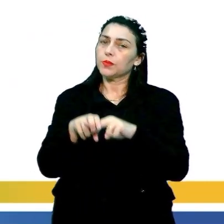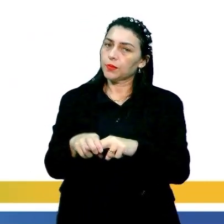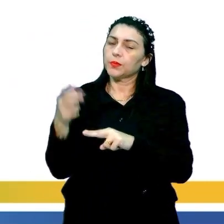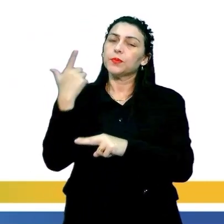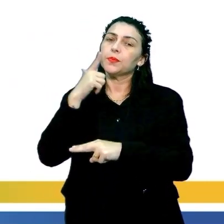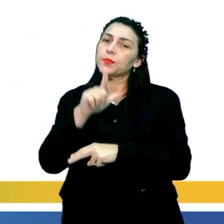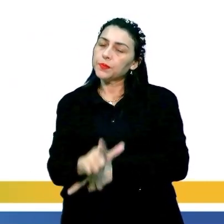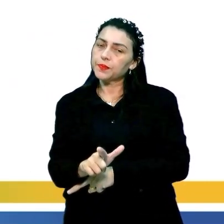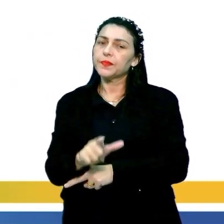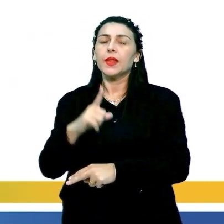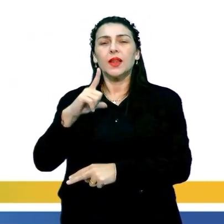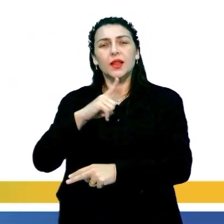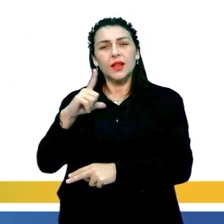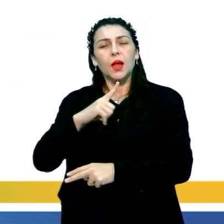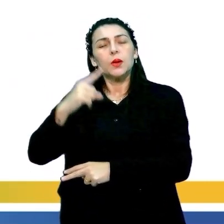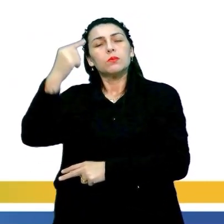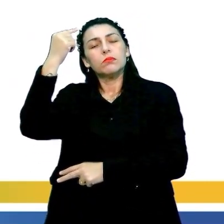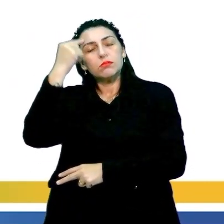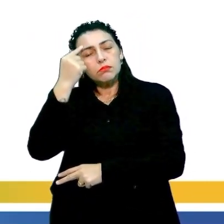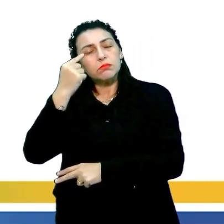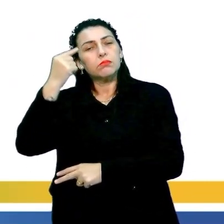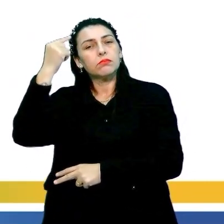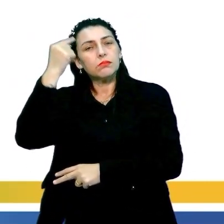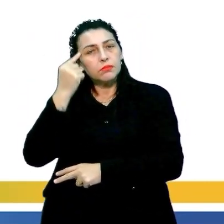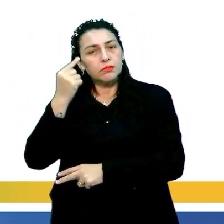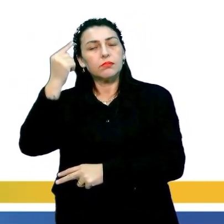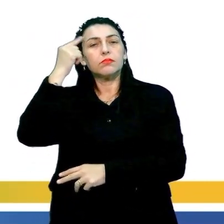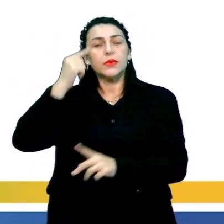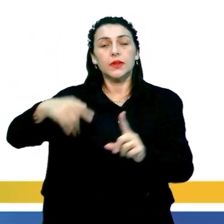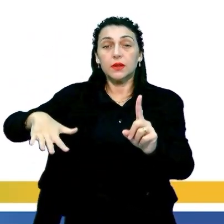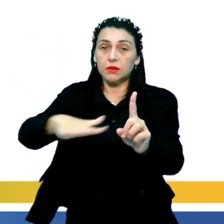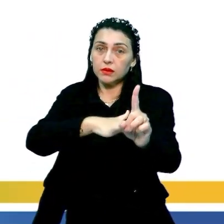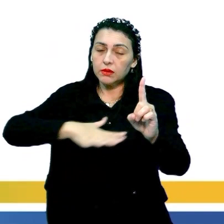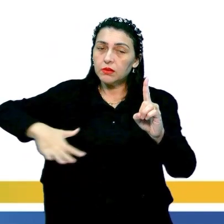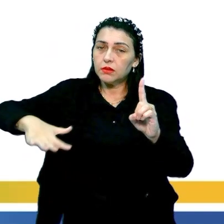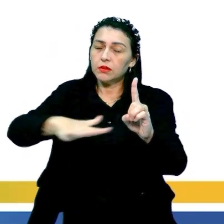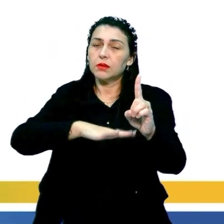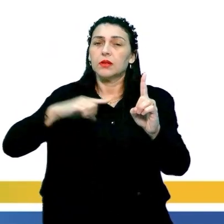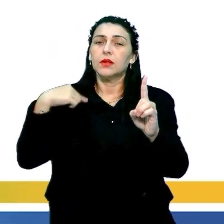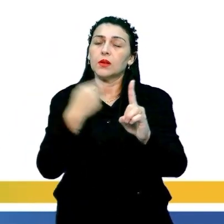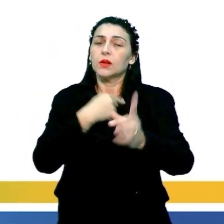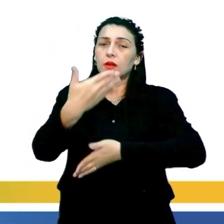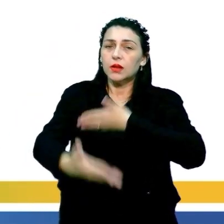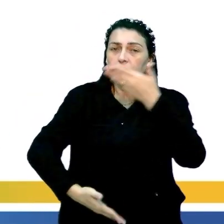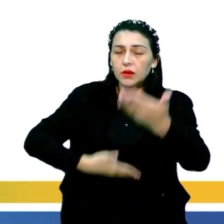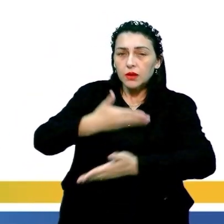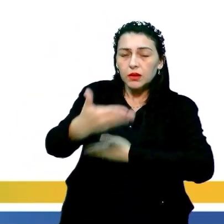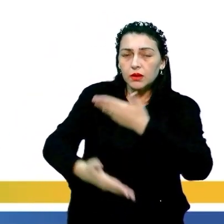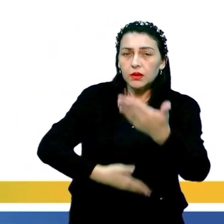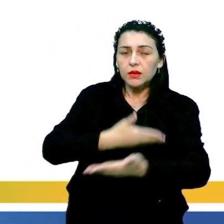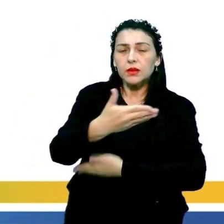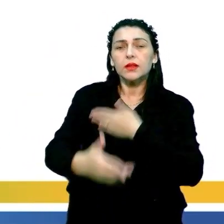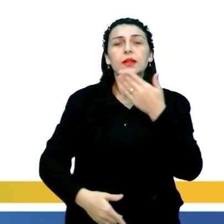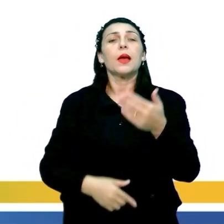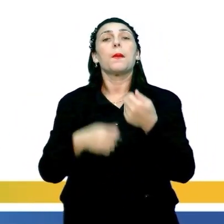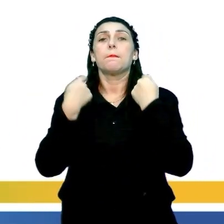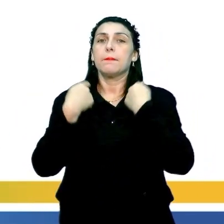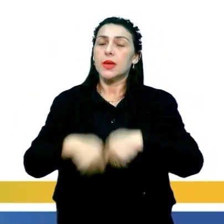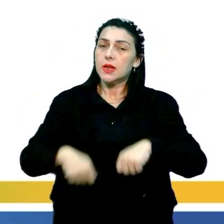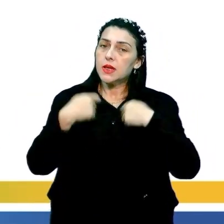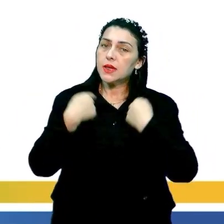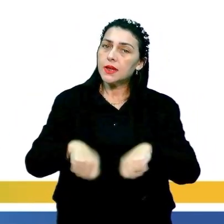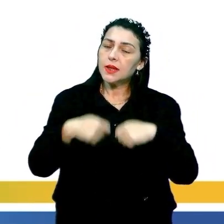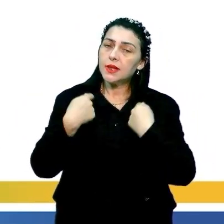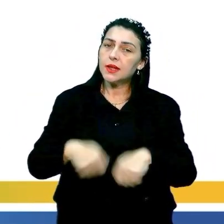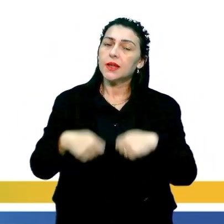esse ponto de termos que refletir o nosso papel na sociedade e a nossa relação que deve